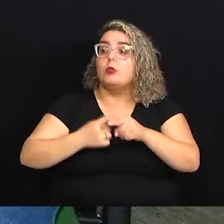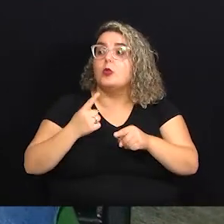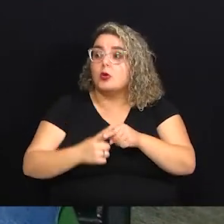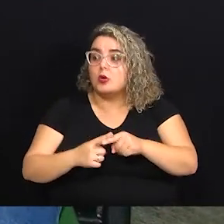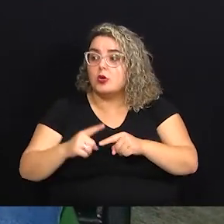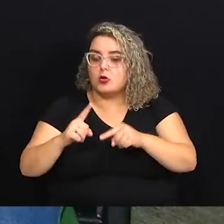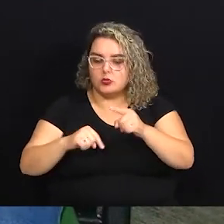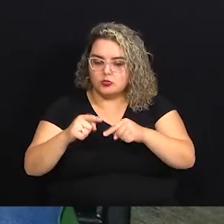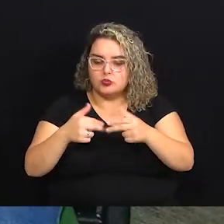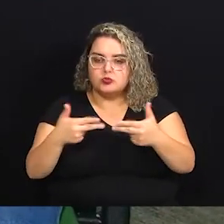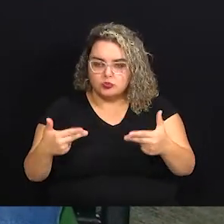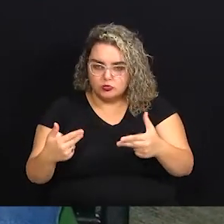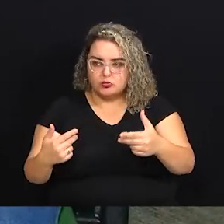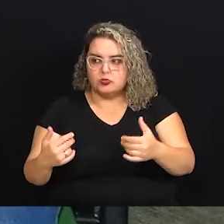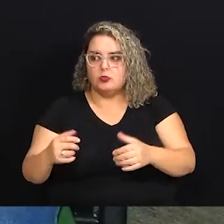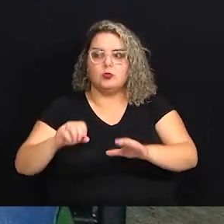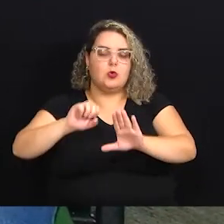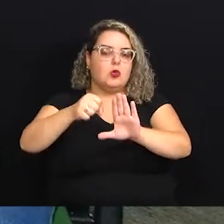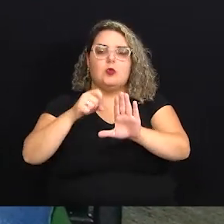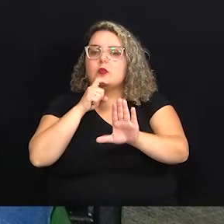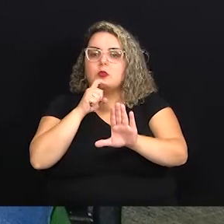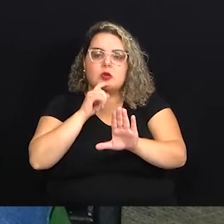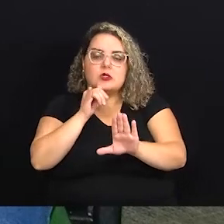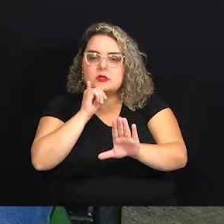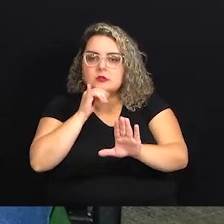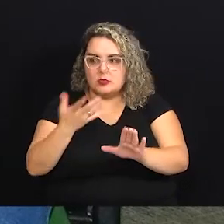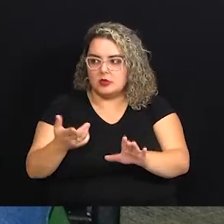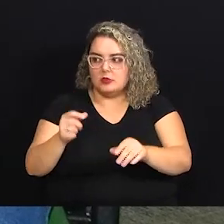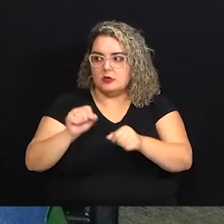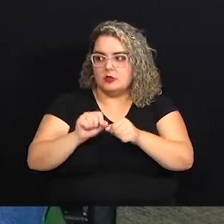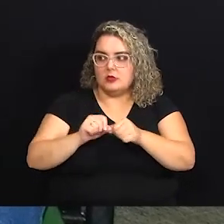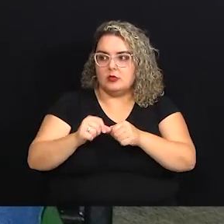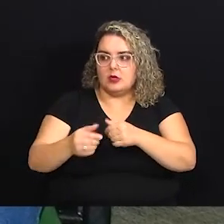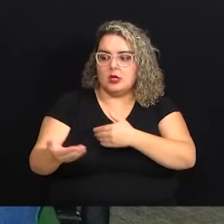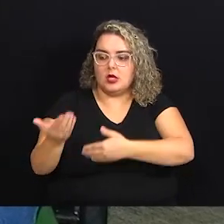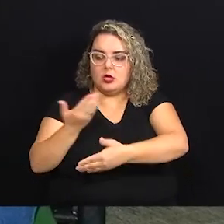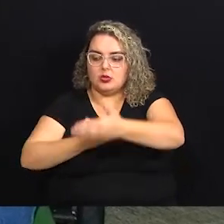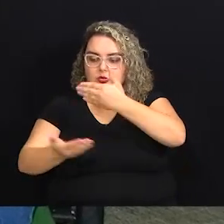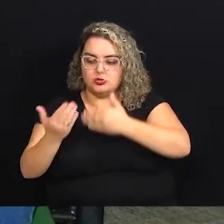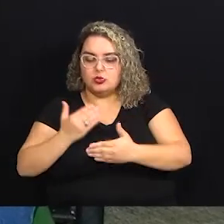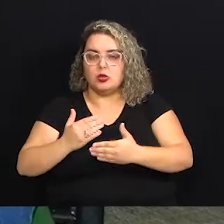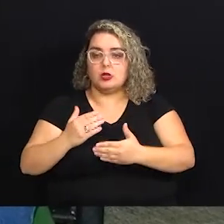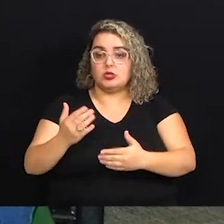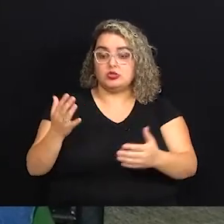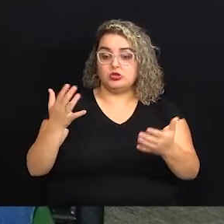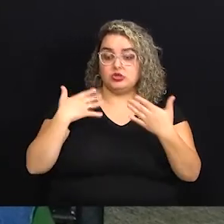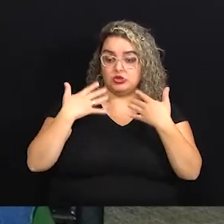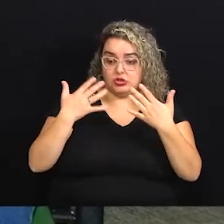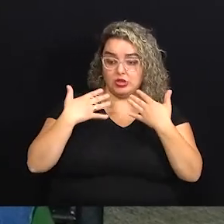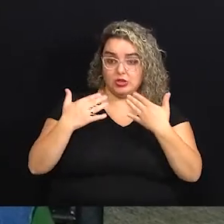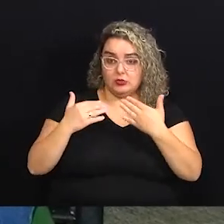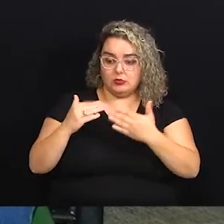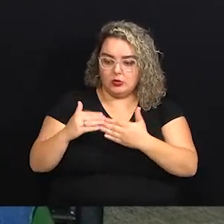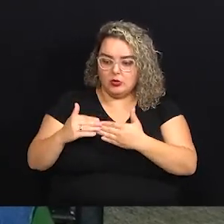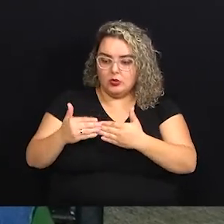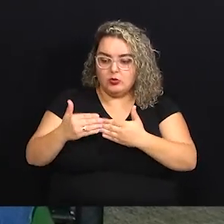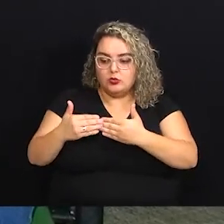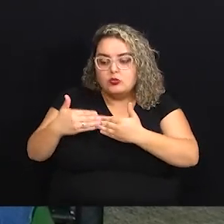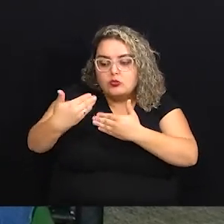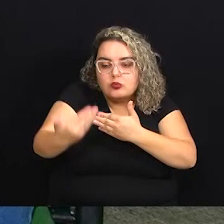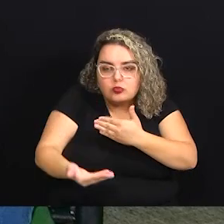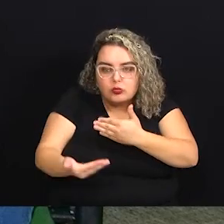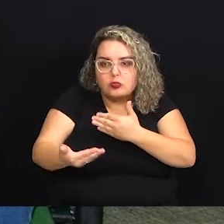justamente porque o aparelho a geladeira, ela está realizando a troca de calor atrás,